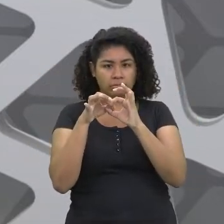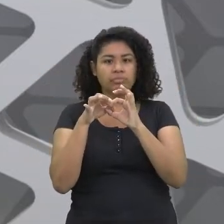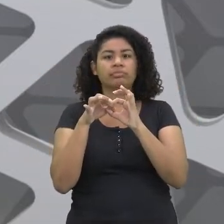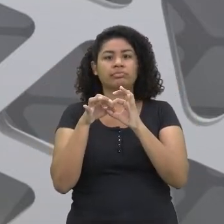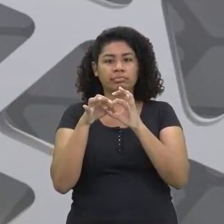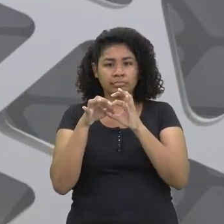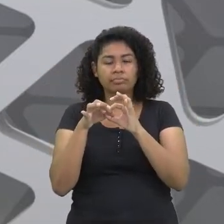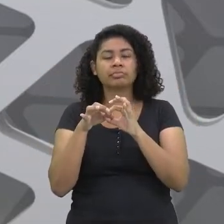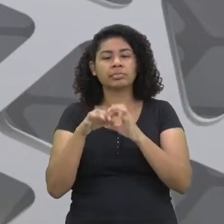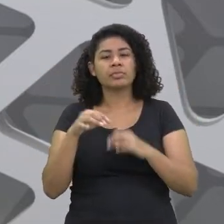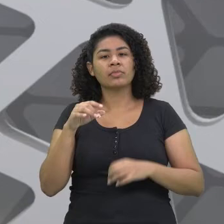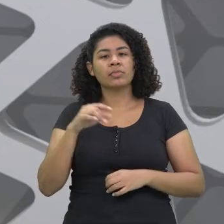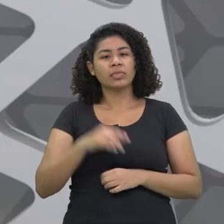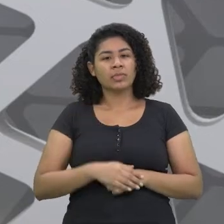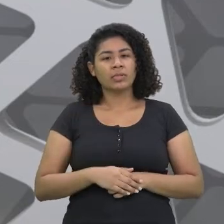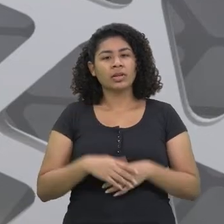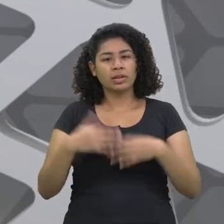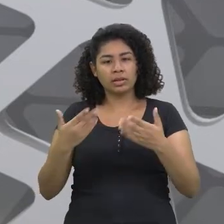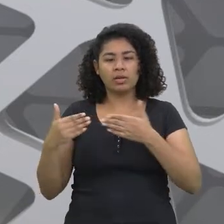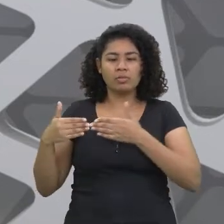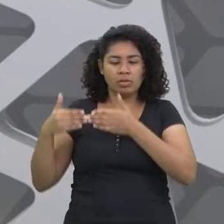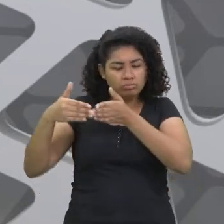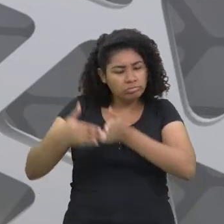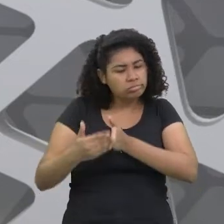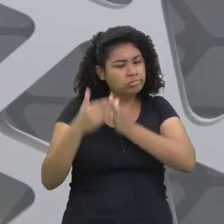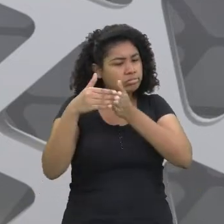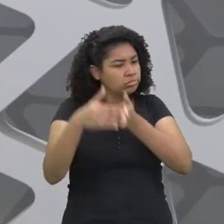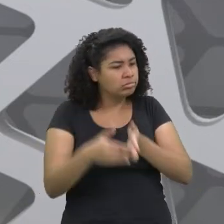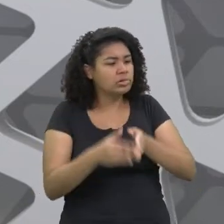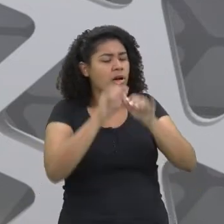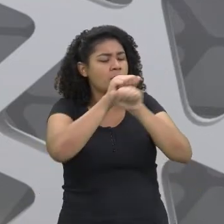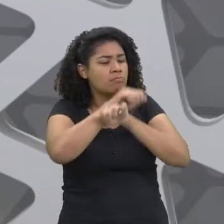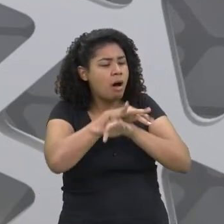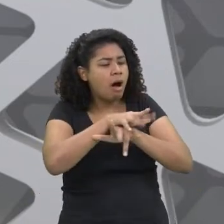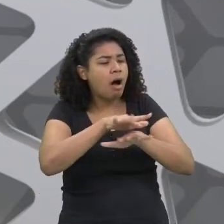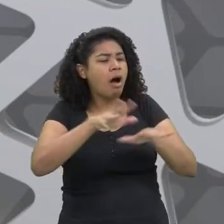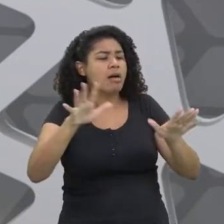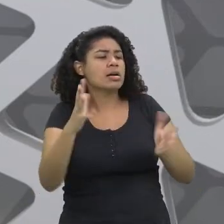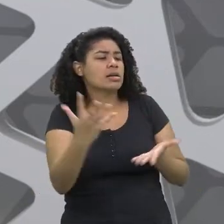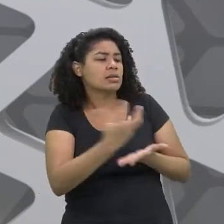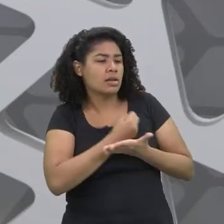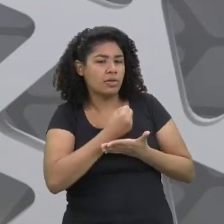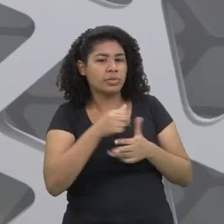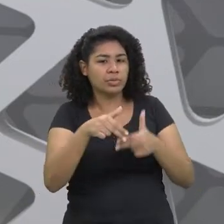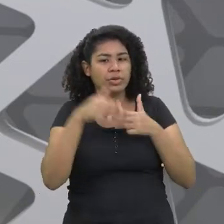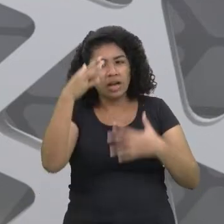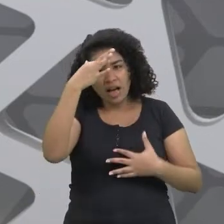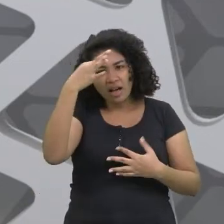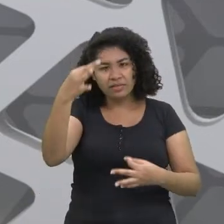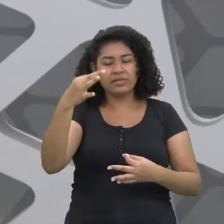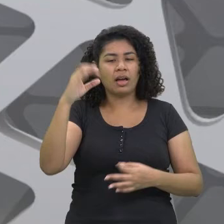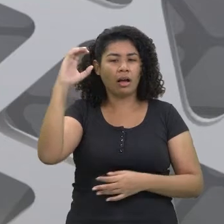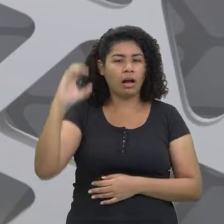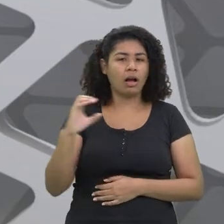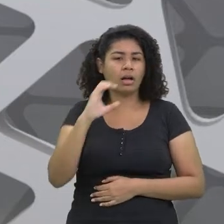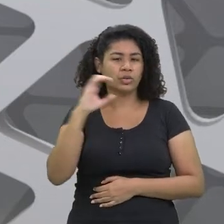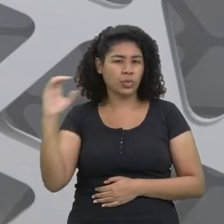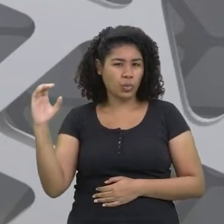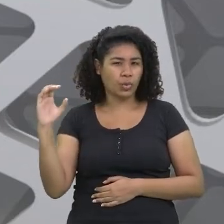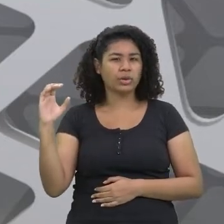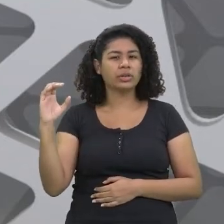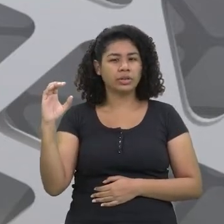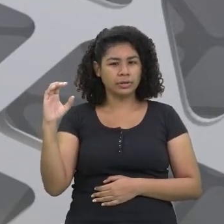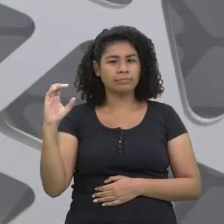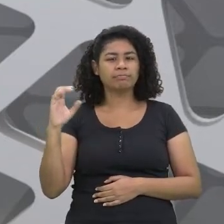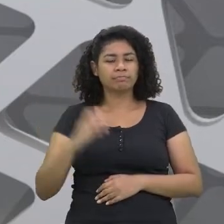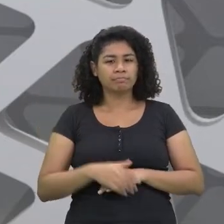dessas embarcações para espalhar as boas novas de salvação, a fé católica aos novos